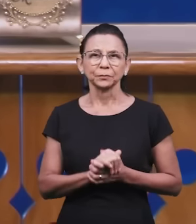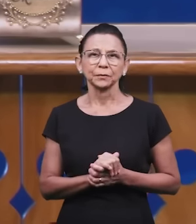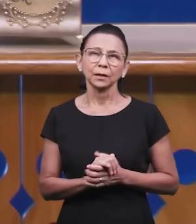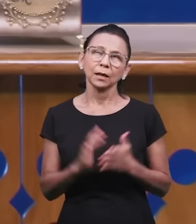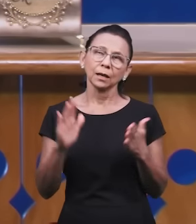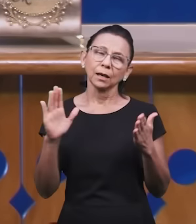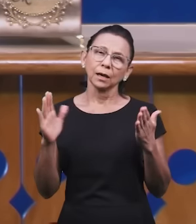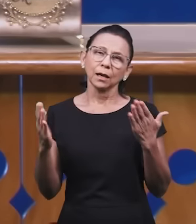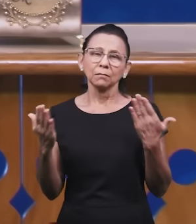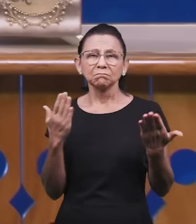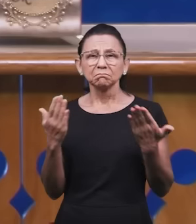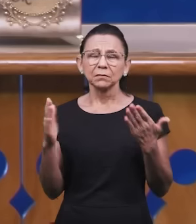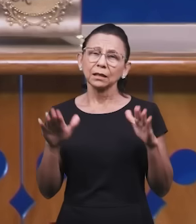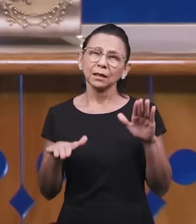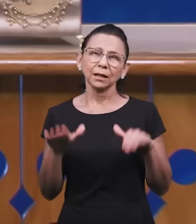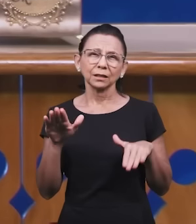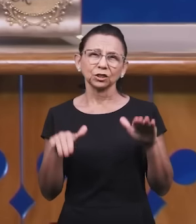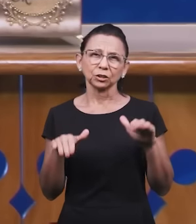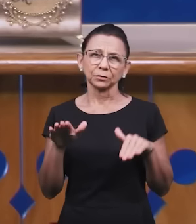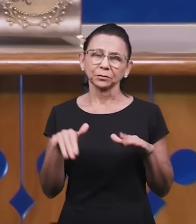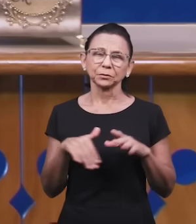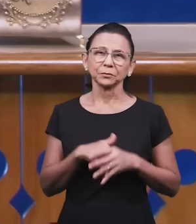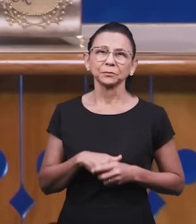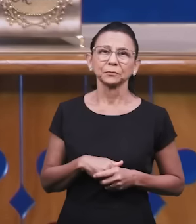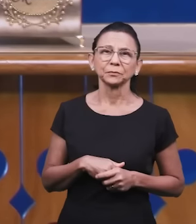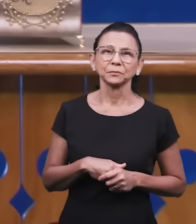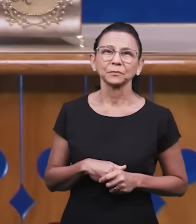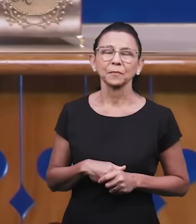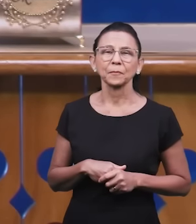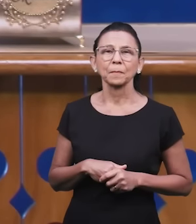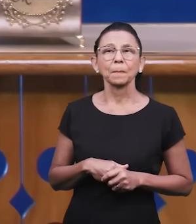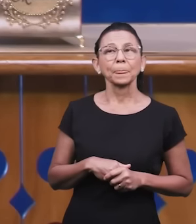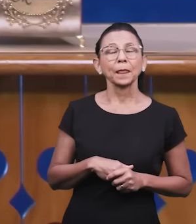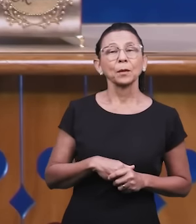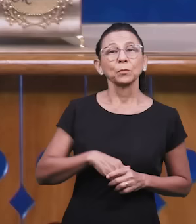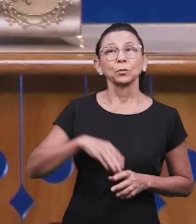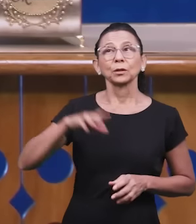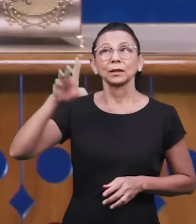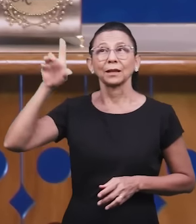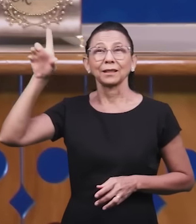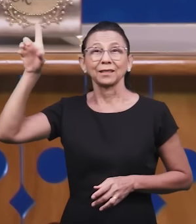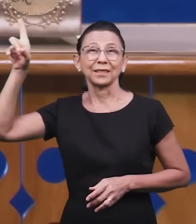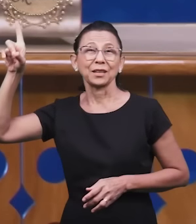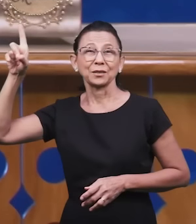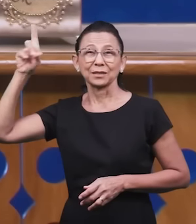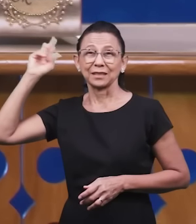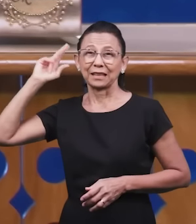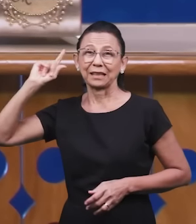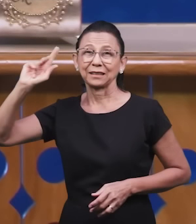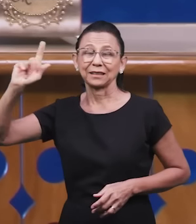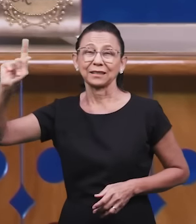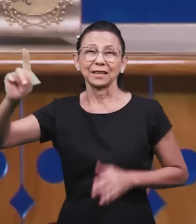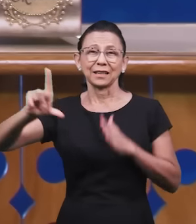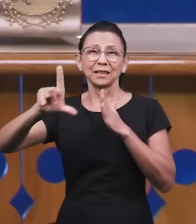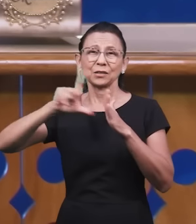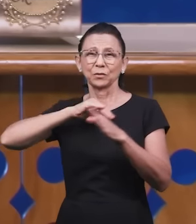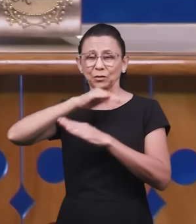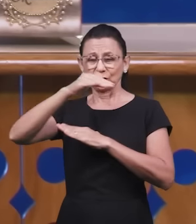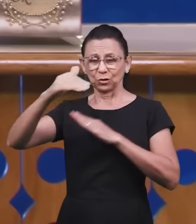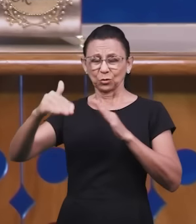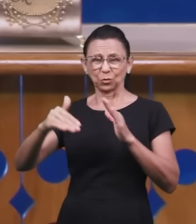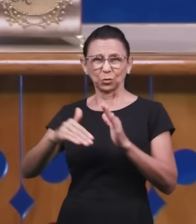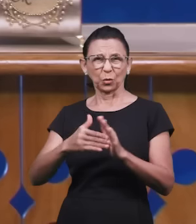relativo, porque Deus já existia, ou já existe, né? Deus é eterno. Antes